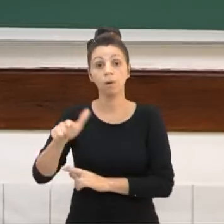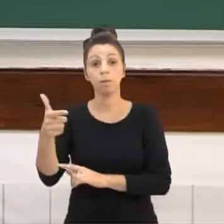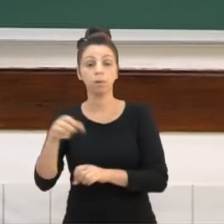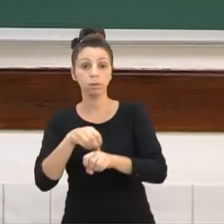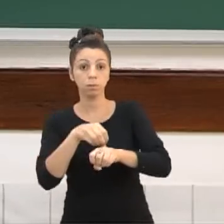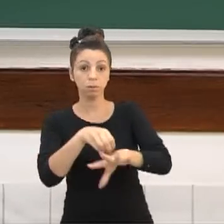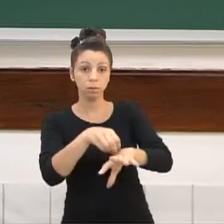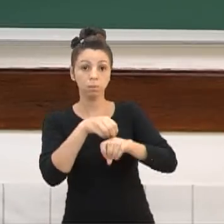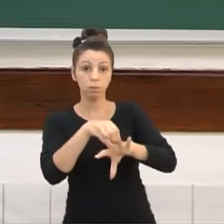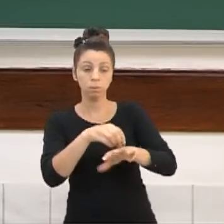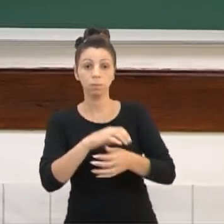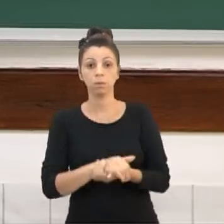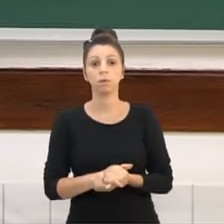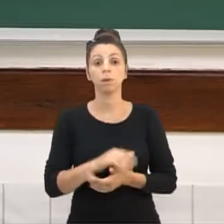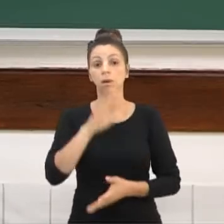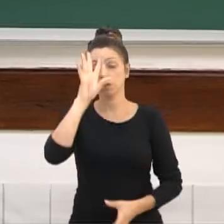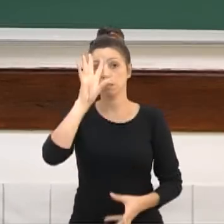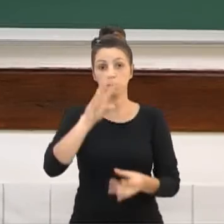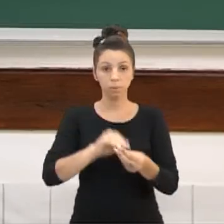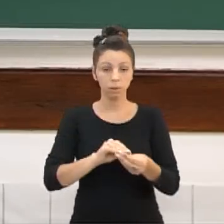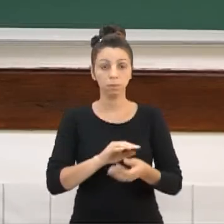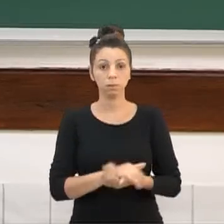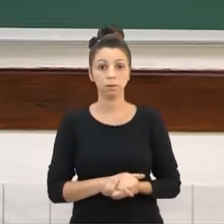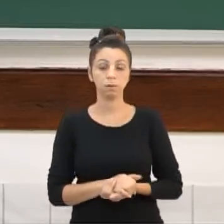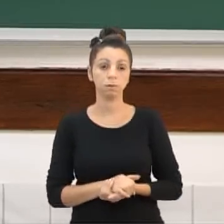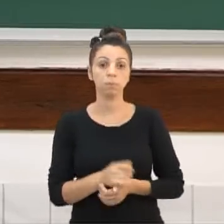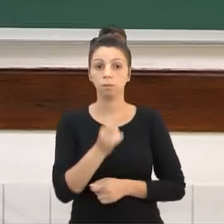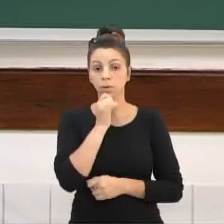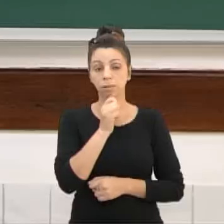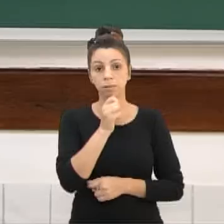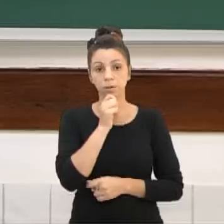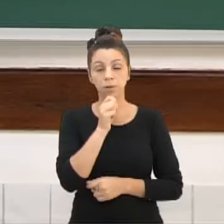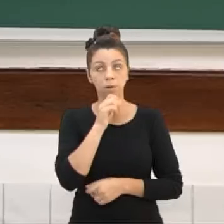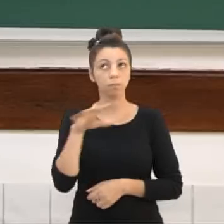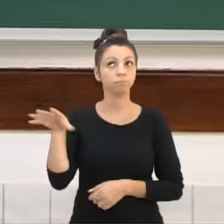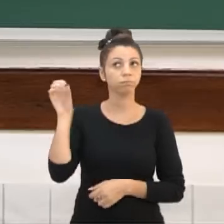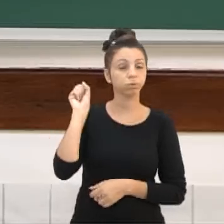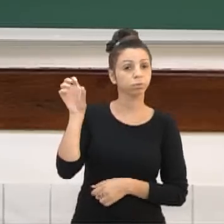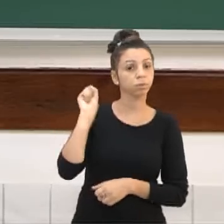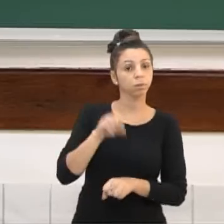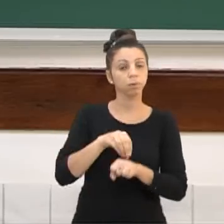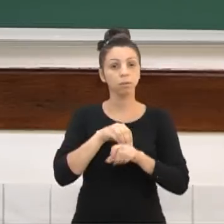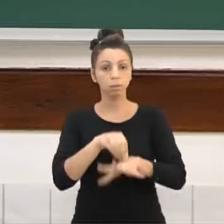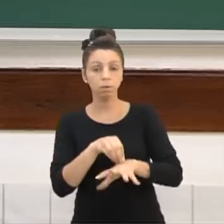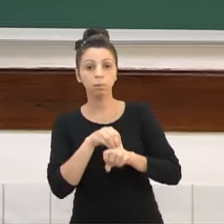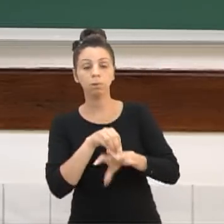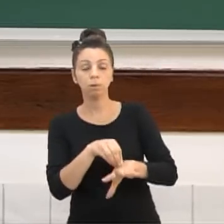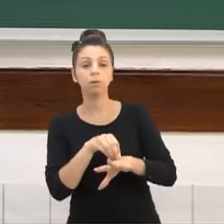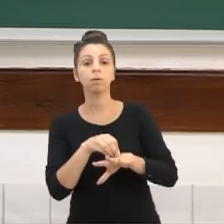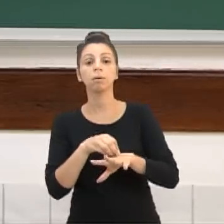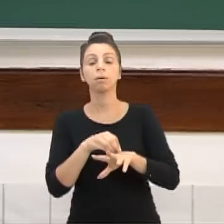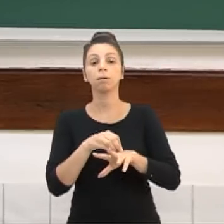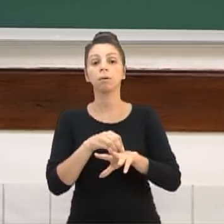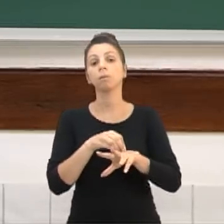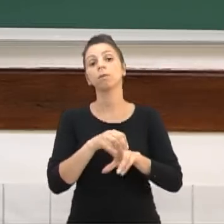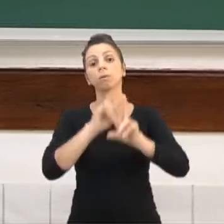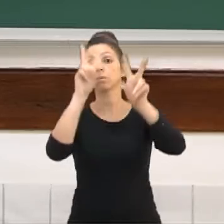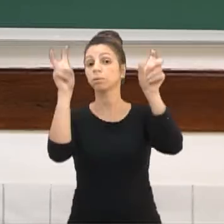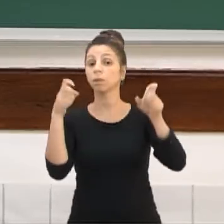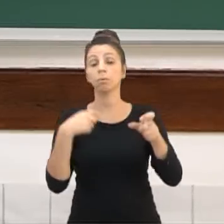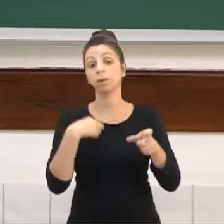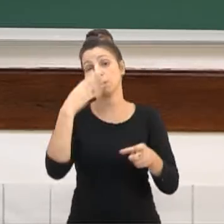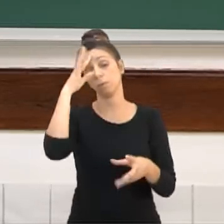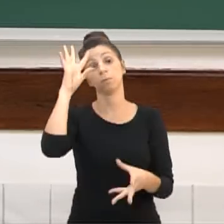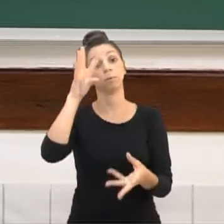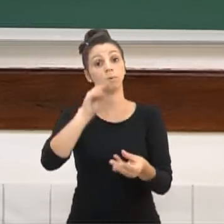você consiga compreender, né? Não adianta eu ficar ouvindo lá um podcast sobre um assunto que eu não domino, não vai contribuir com o meu aprendizado,